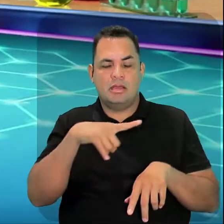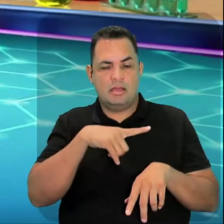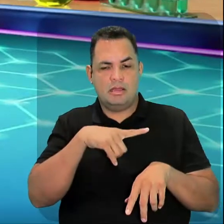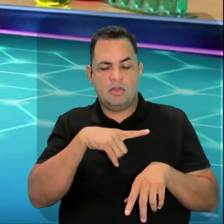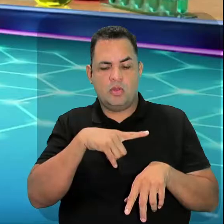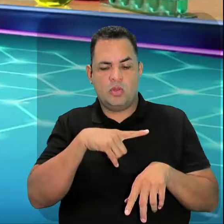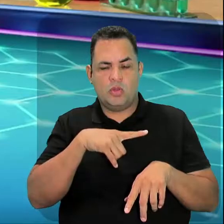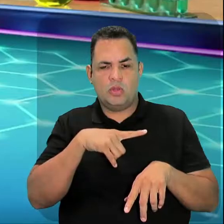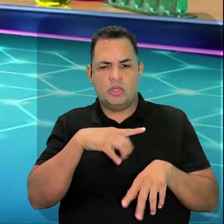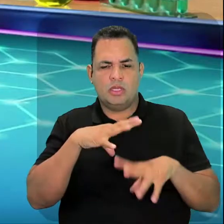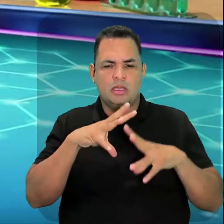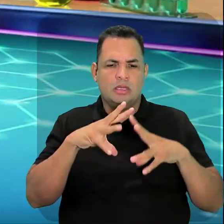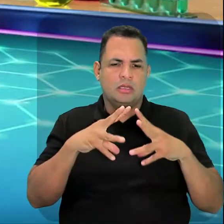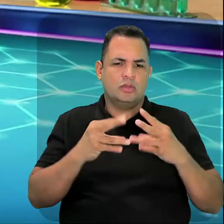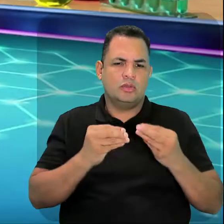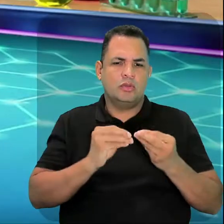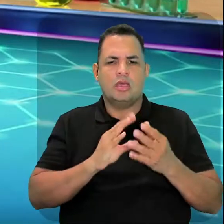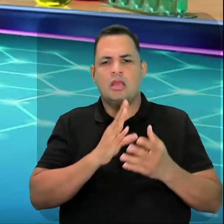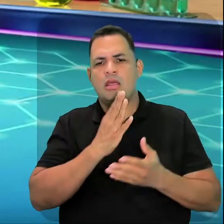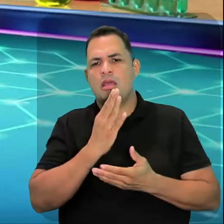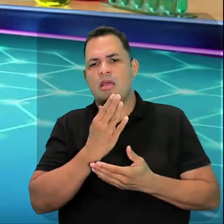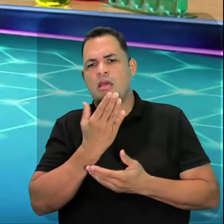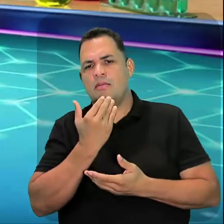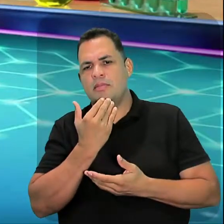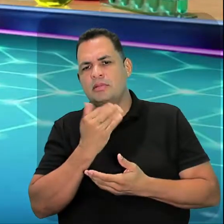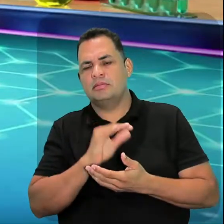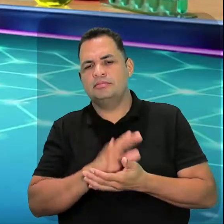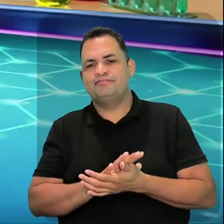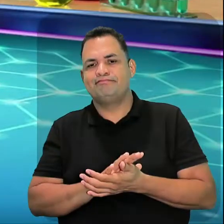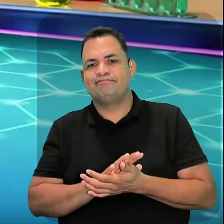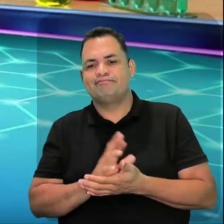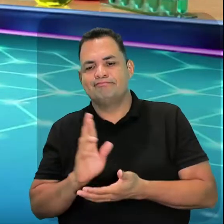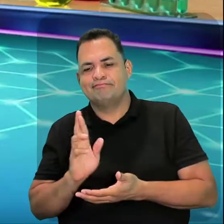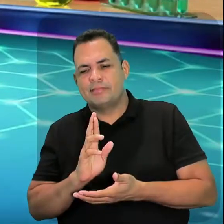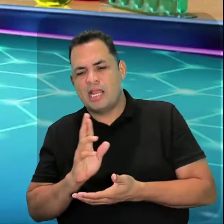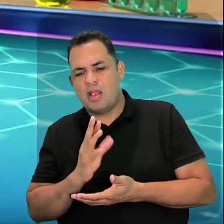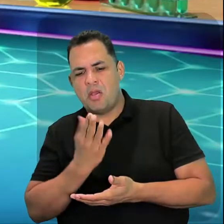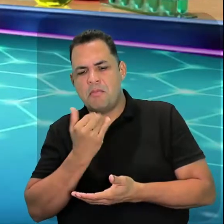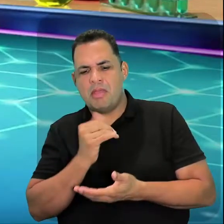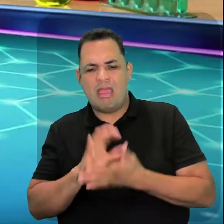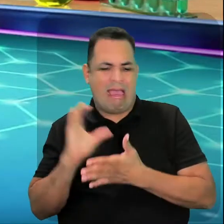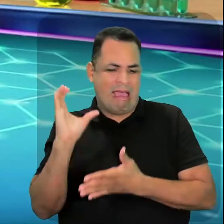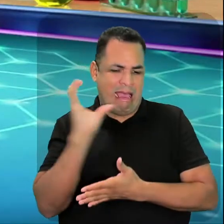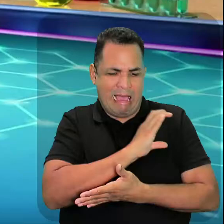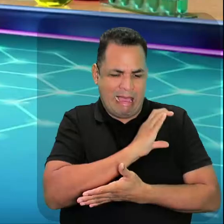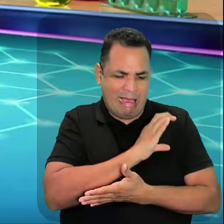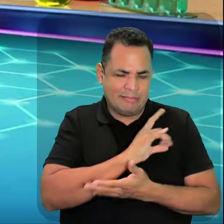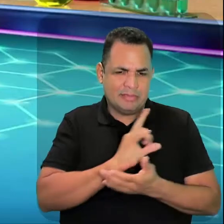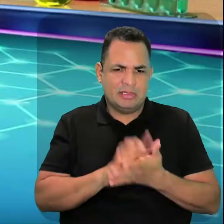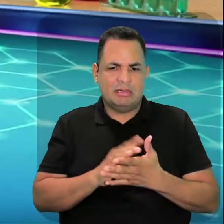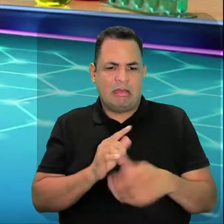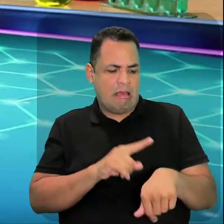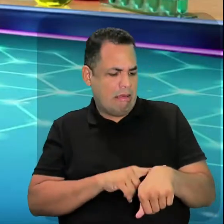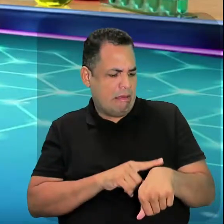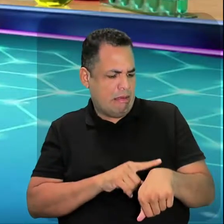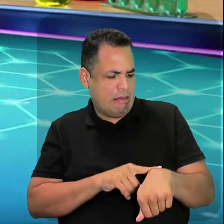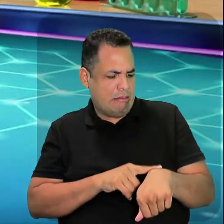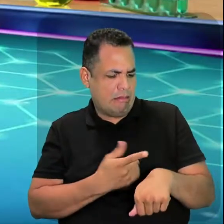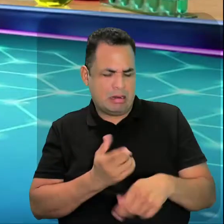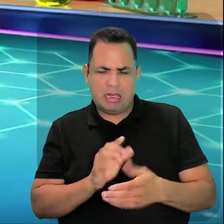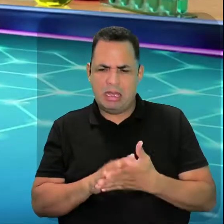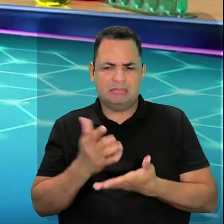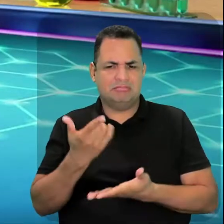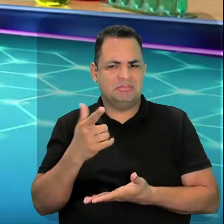existe toda uma situação da alimentação, né? Nós sabemos que quem come muito rápido, fora de hora, às vezes tem uma